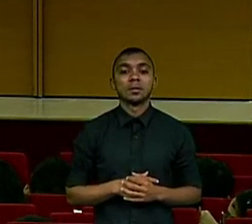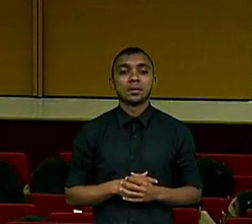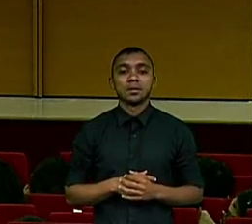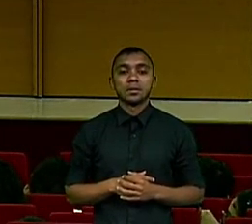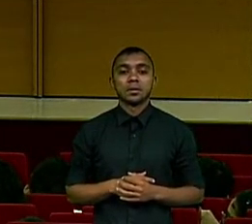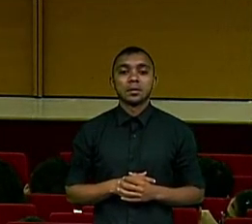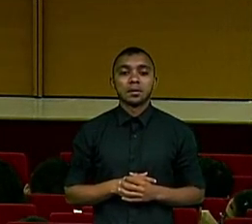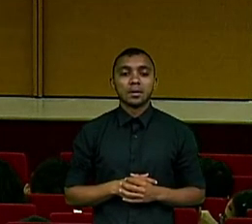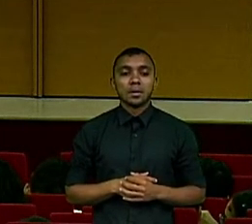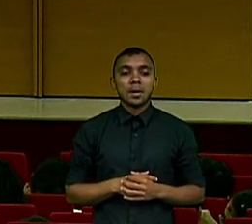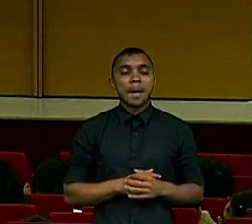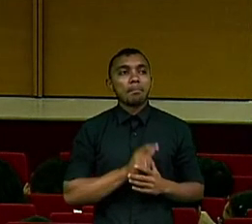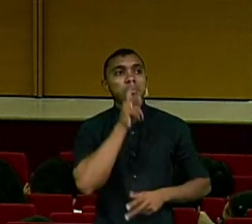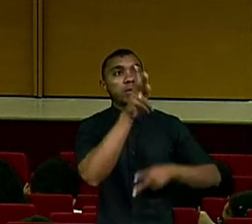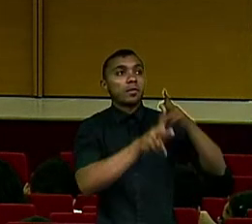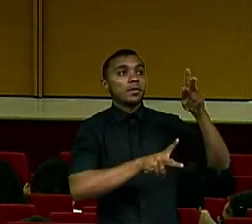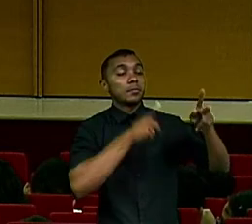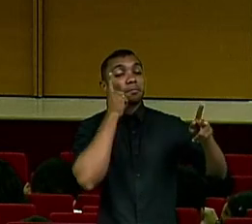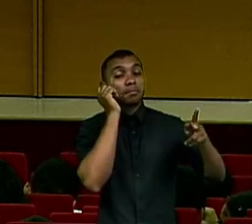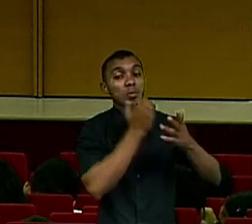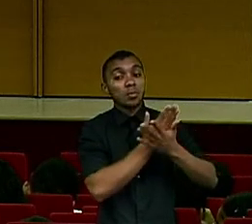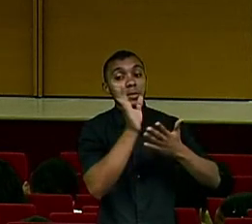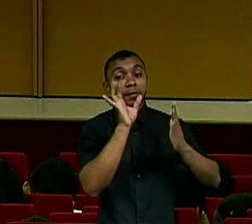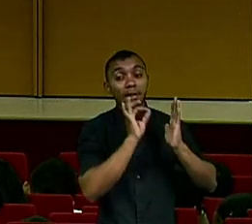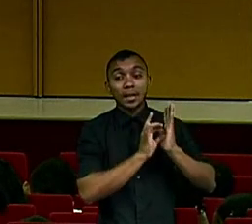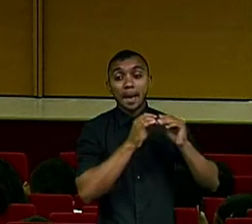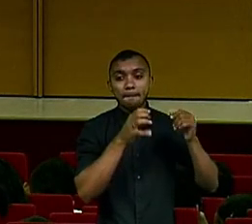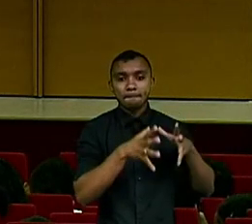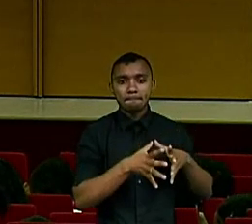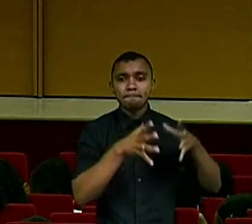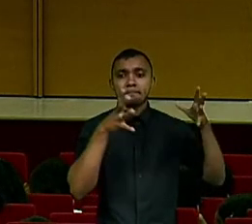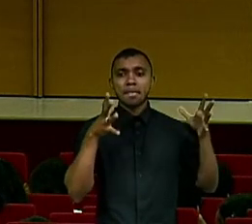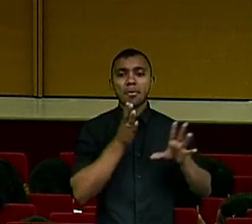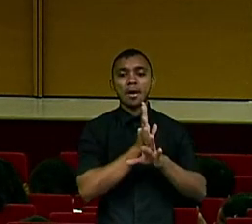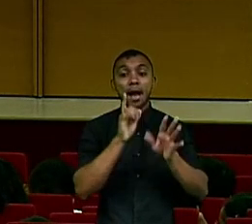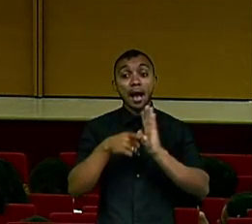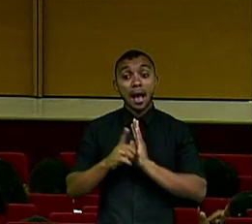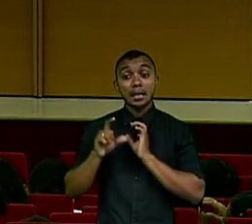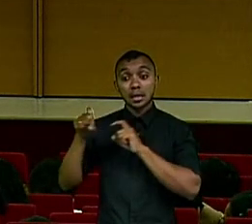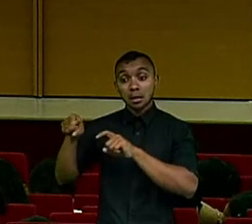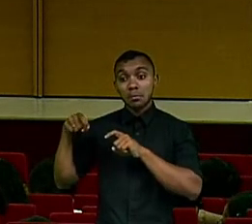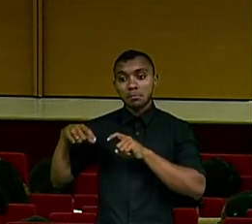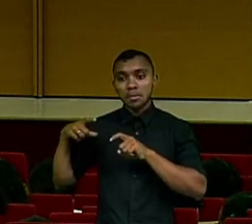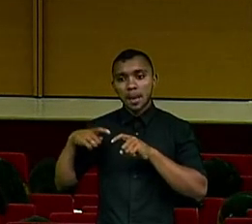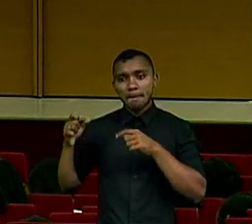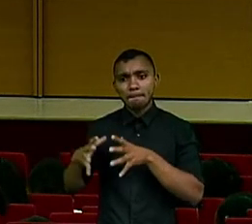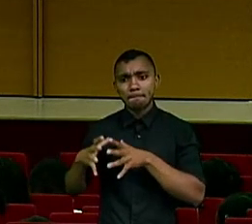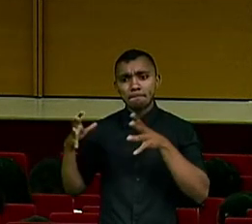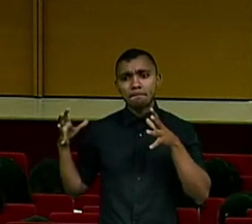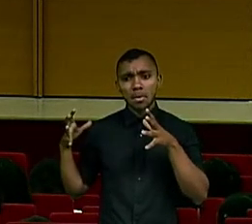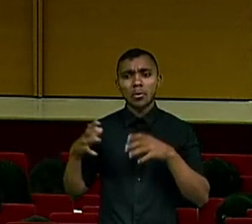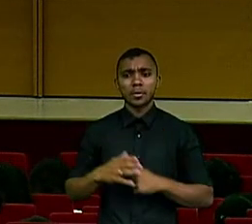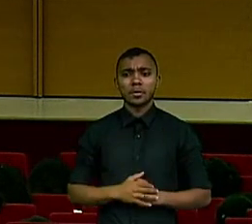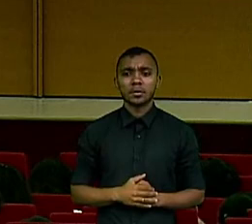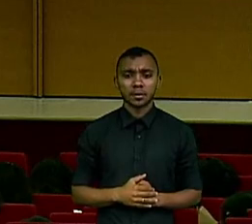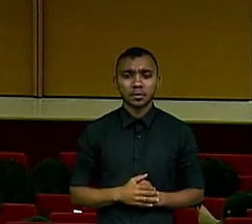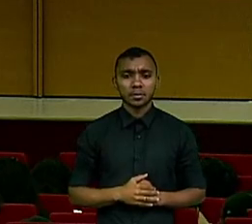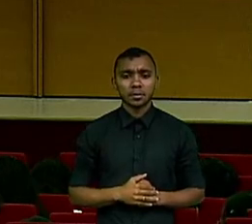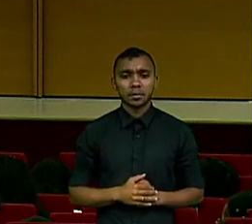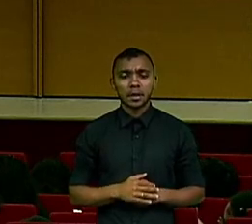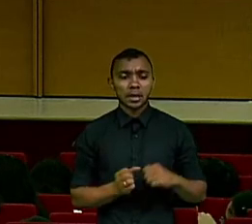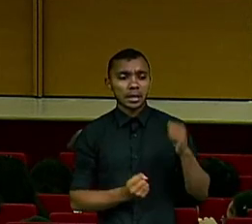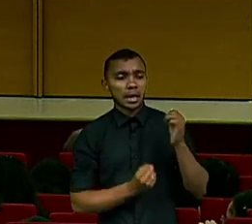que a população das cidades vai superar a população do Campo é um Marco muito importante a forma de produzir